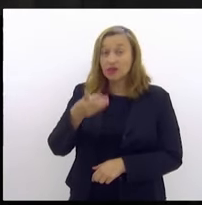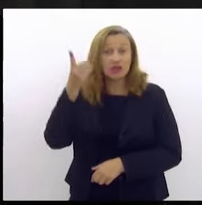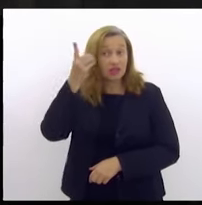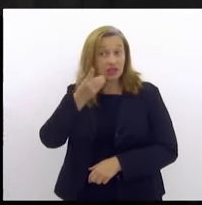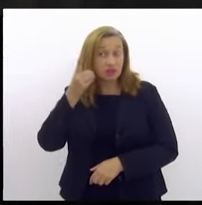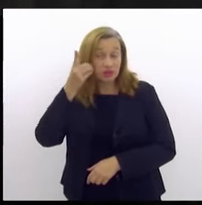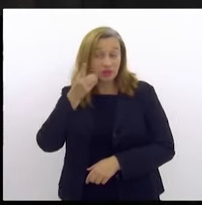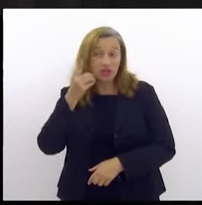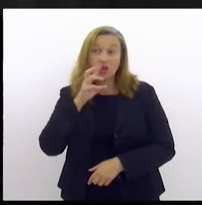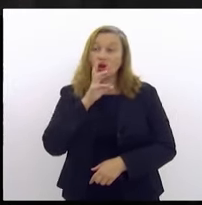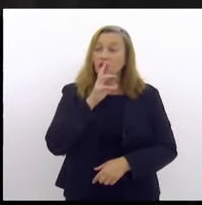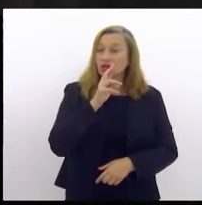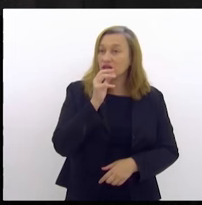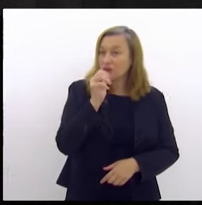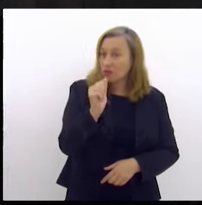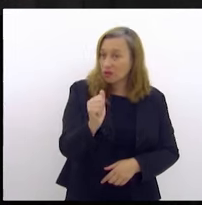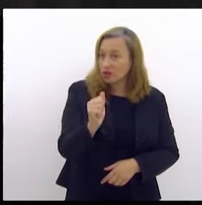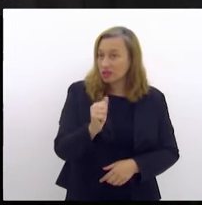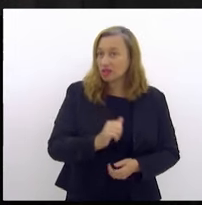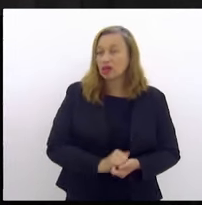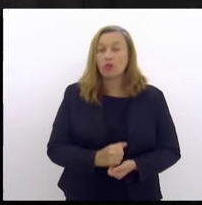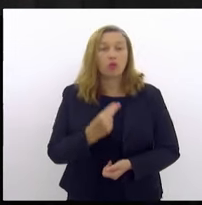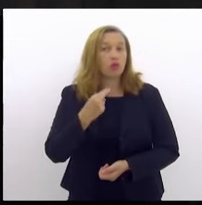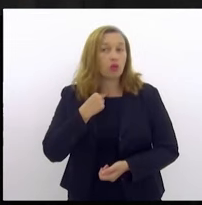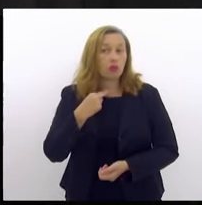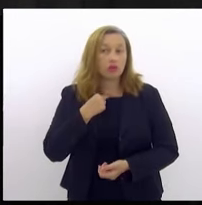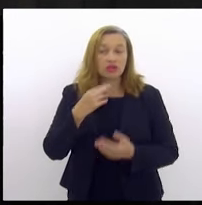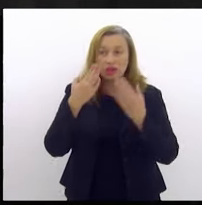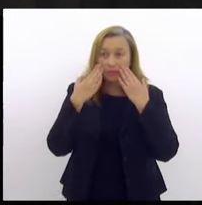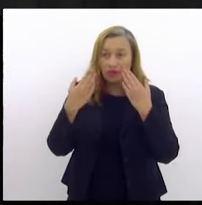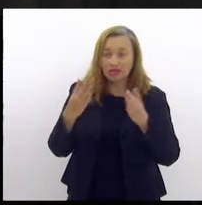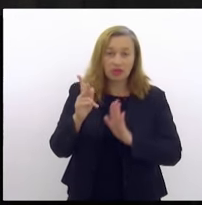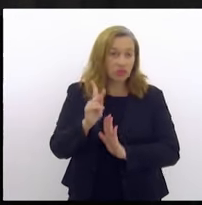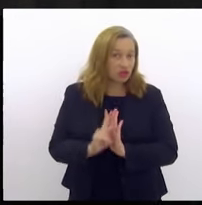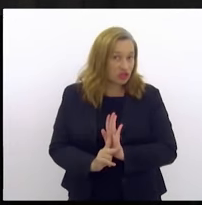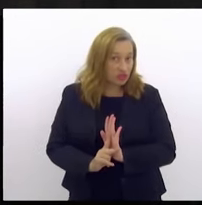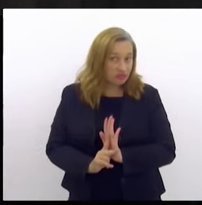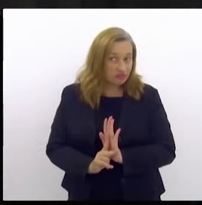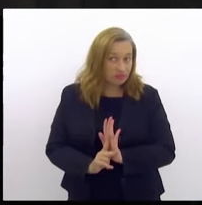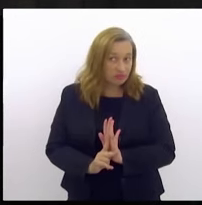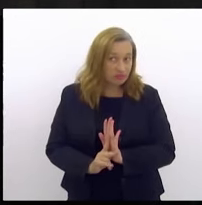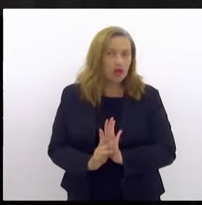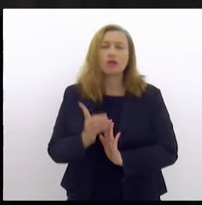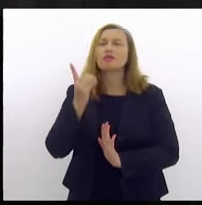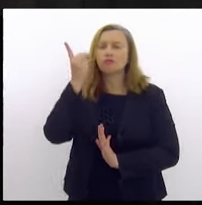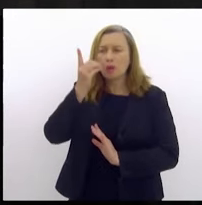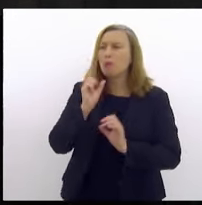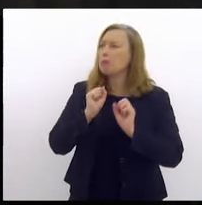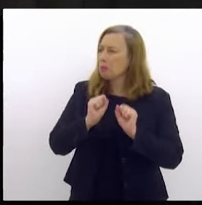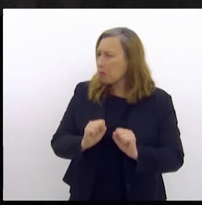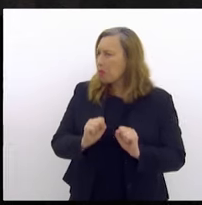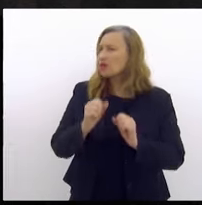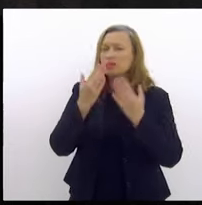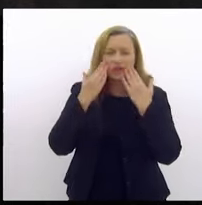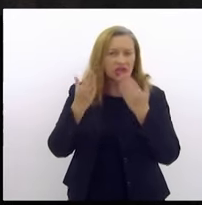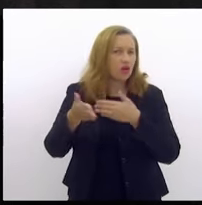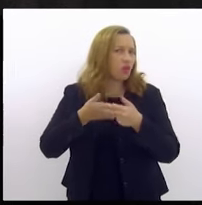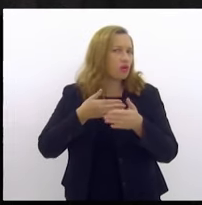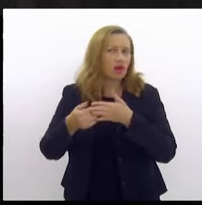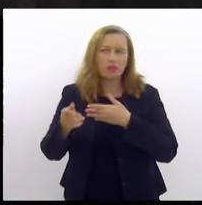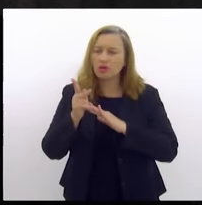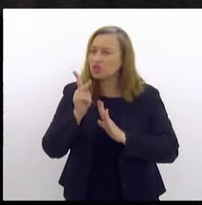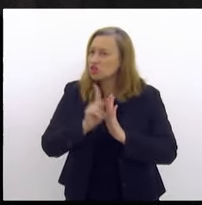deputado Rodrigo Amorim não poderia apresentar o projeto. O deputado pode apresentar o projeto que quiser e bem